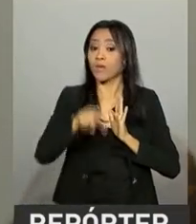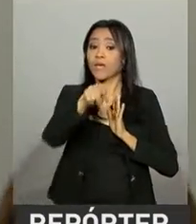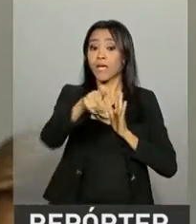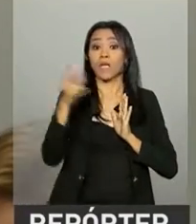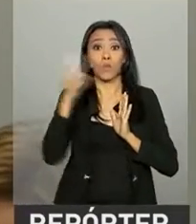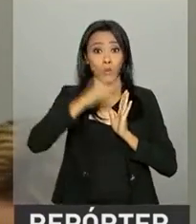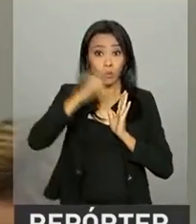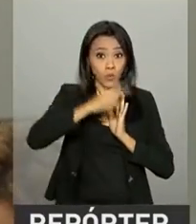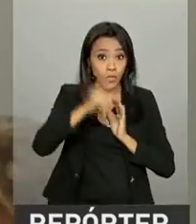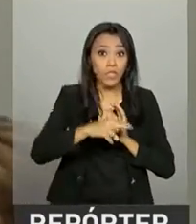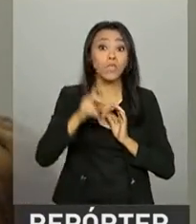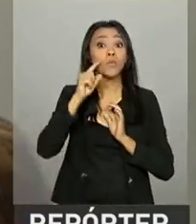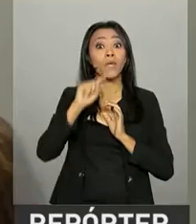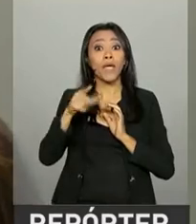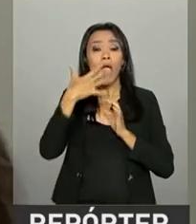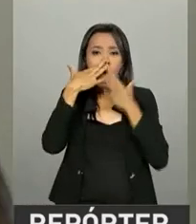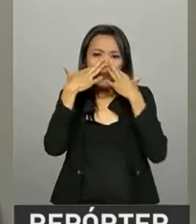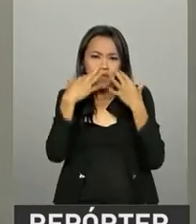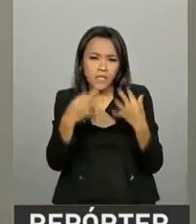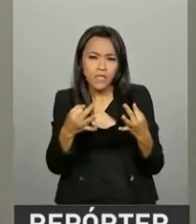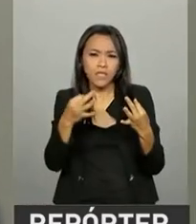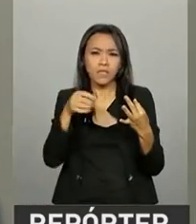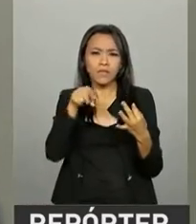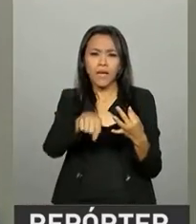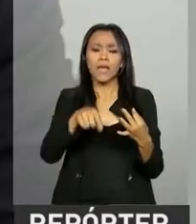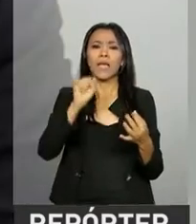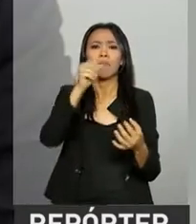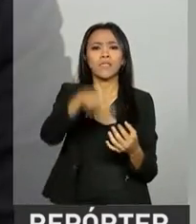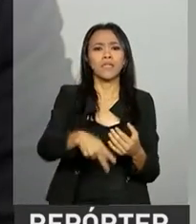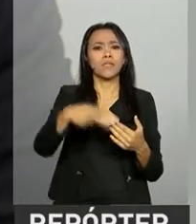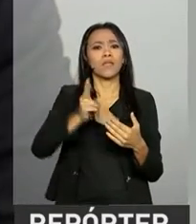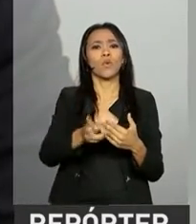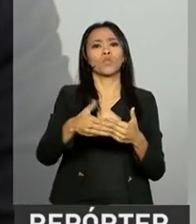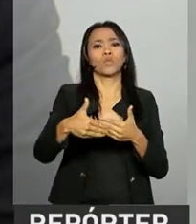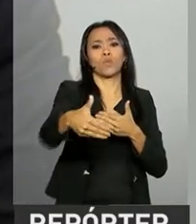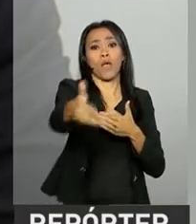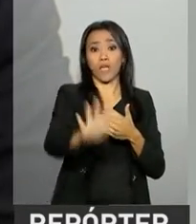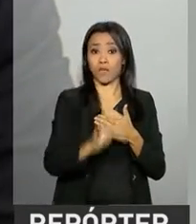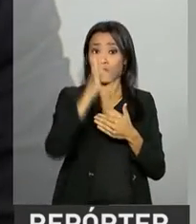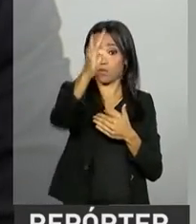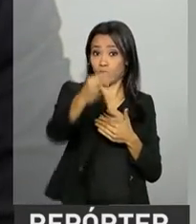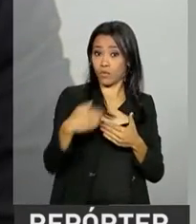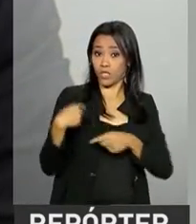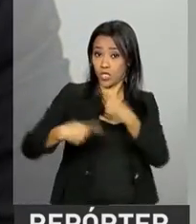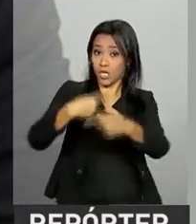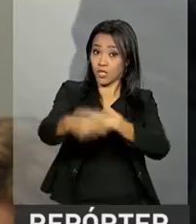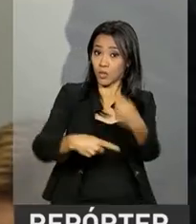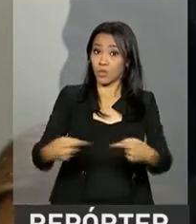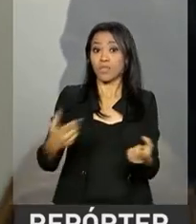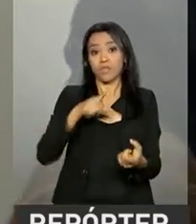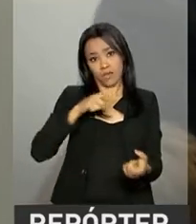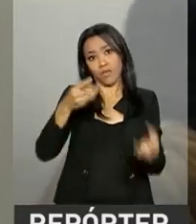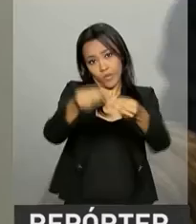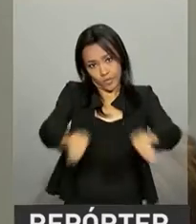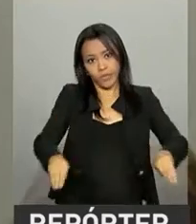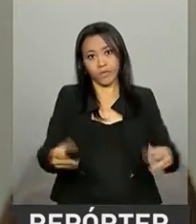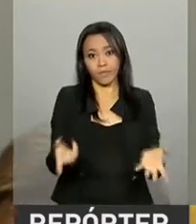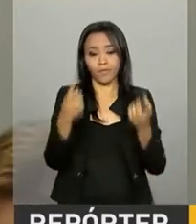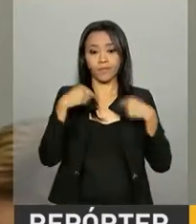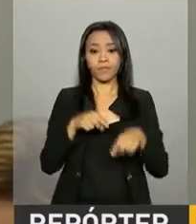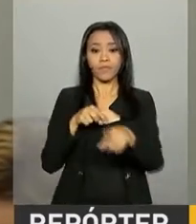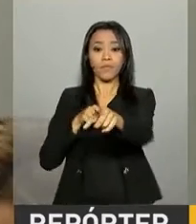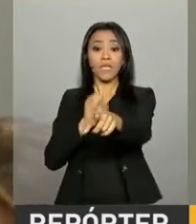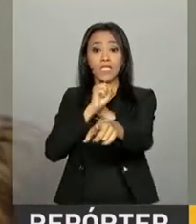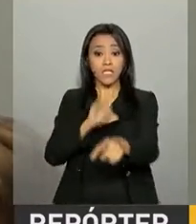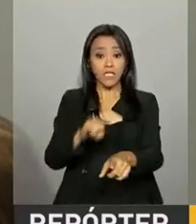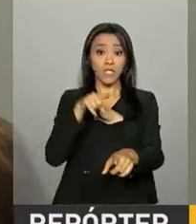necessidade urgente de se observar a sustentabilidade da Previdência brasileira para que as gerações futuras não fiquem comprometidas. Se nós não